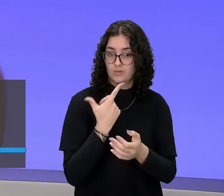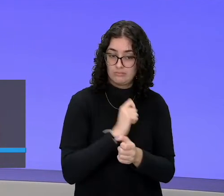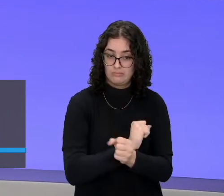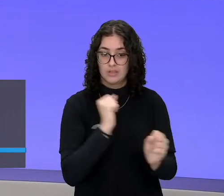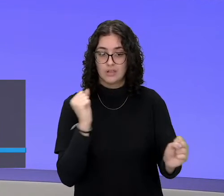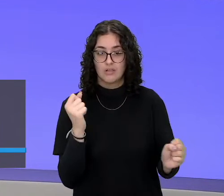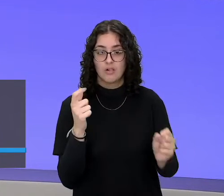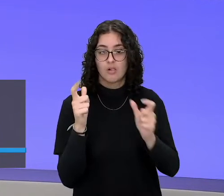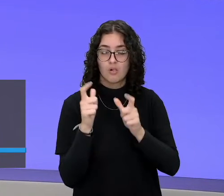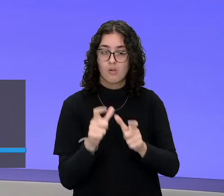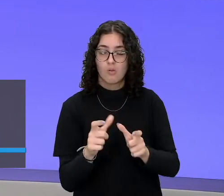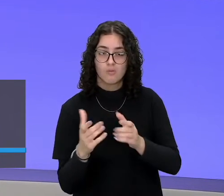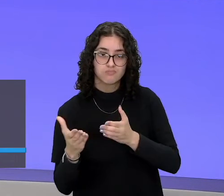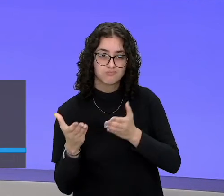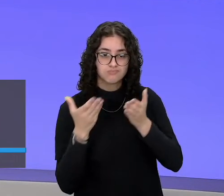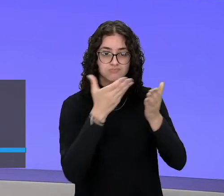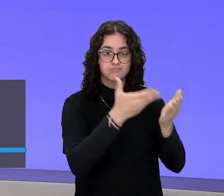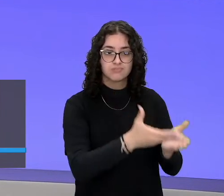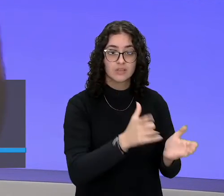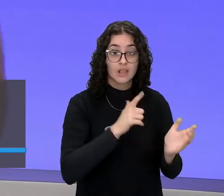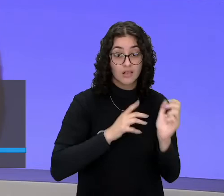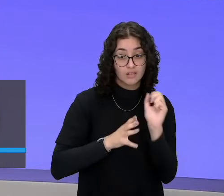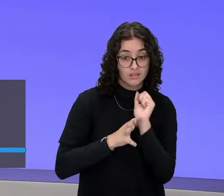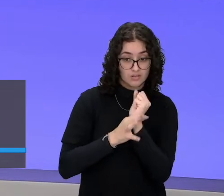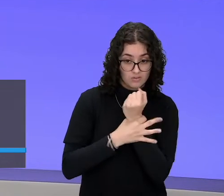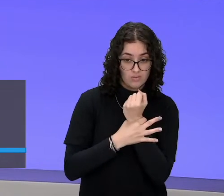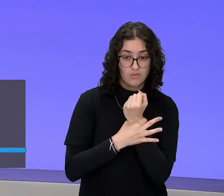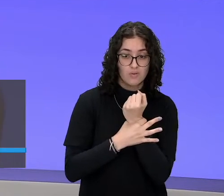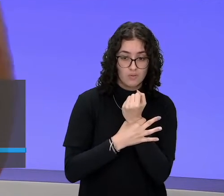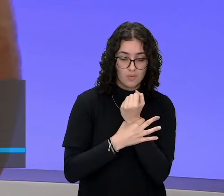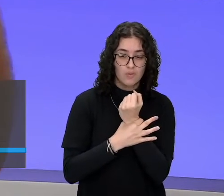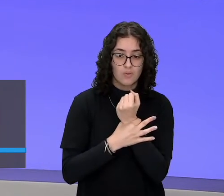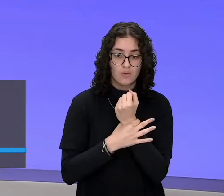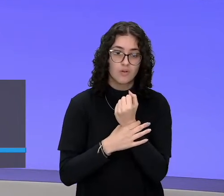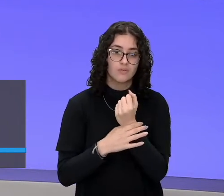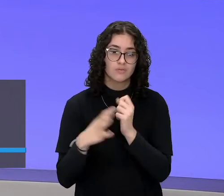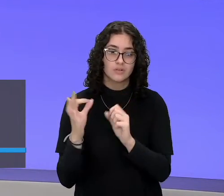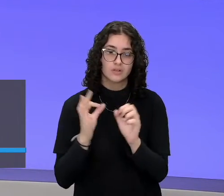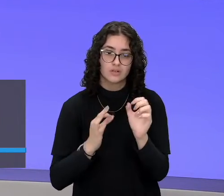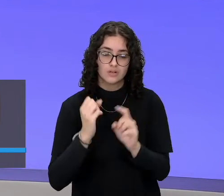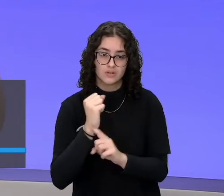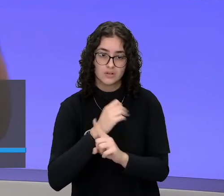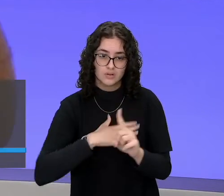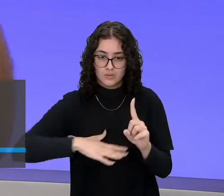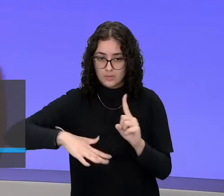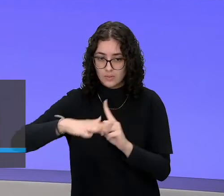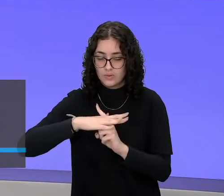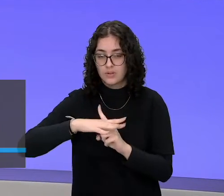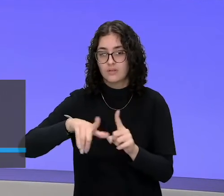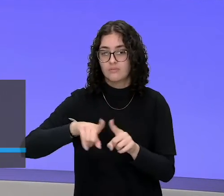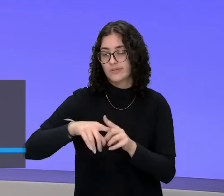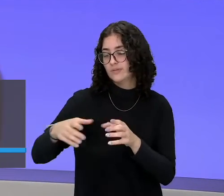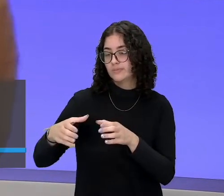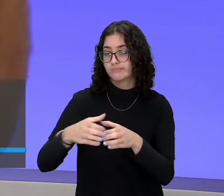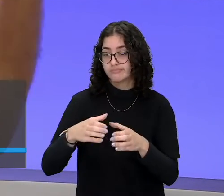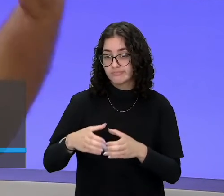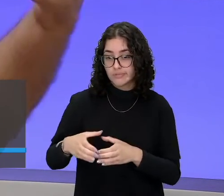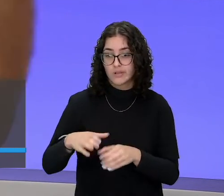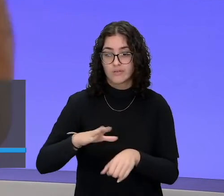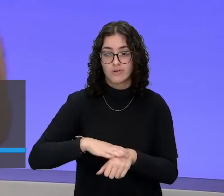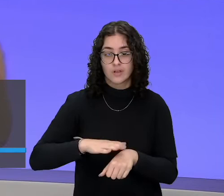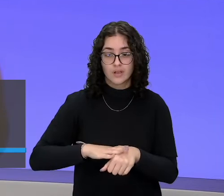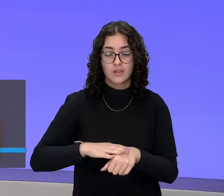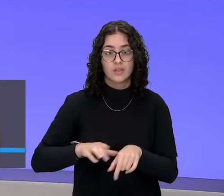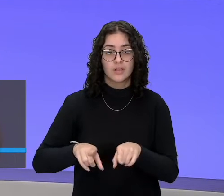locais onde eles teriam segurança, organizavam sociedades, organizavam ali suas comunidades e